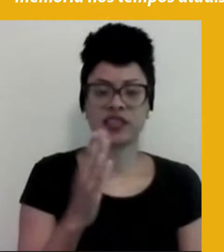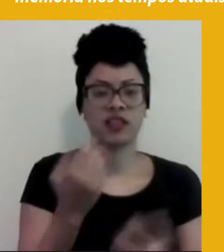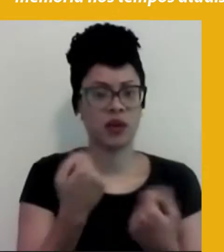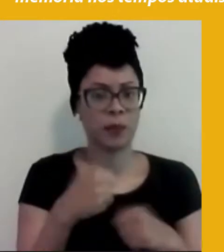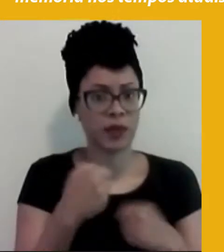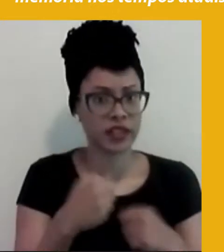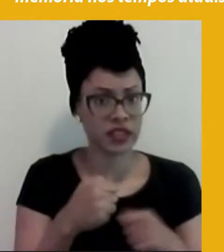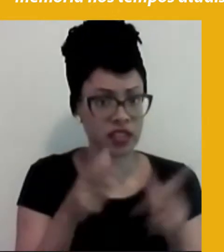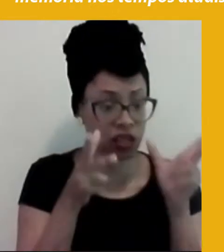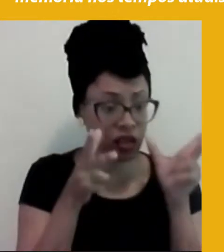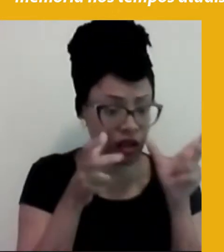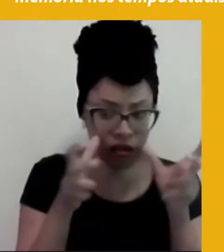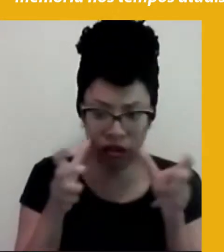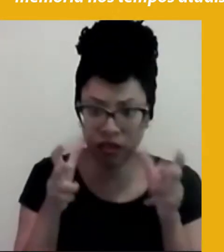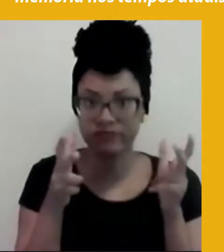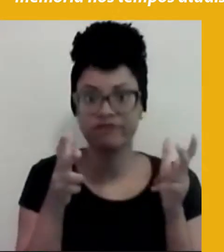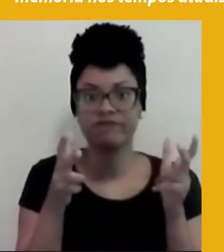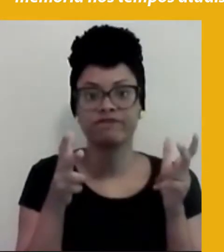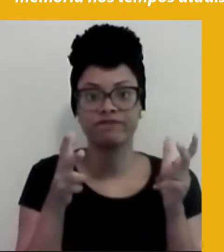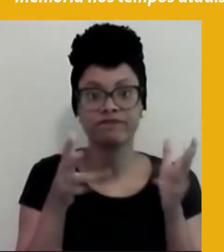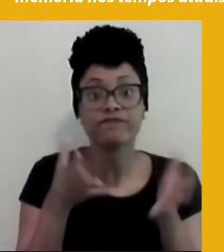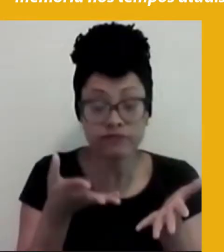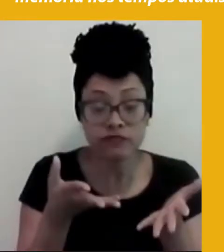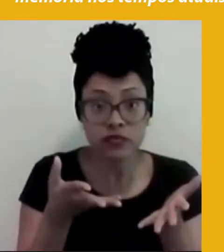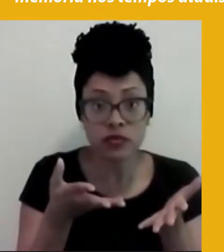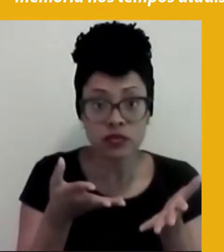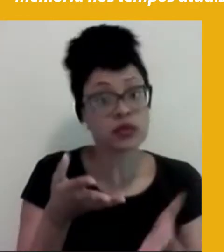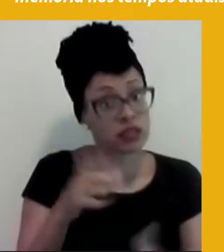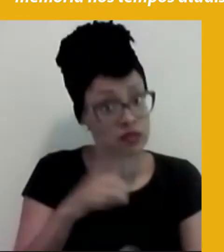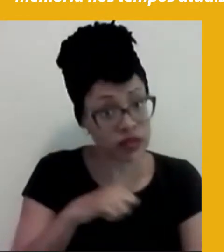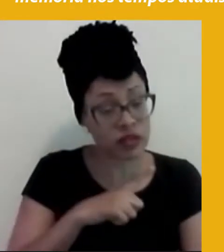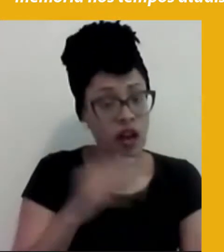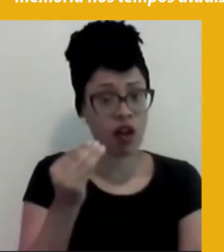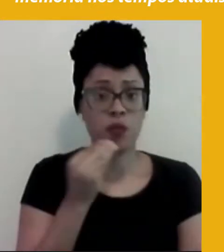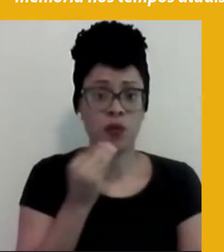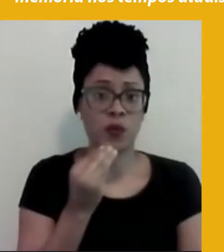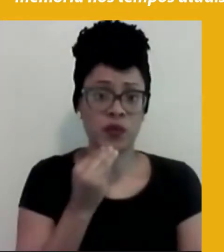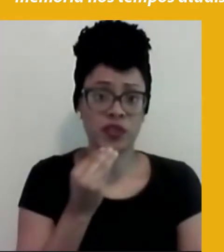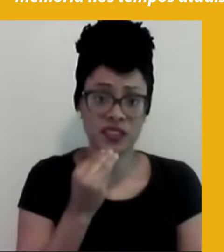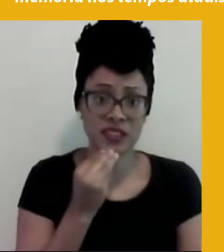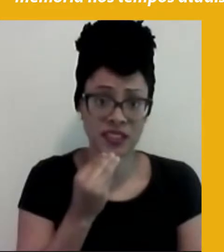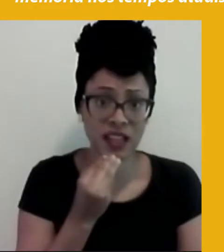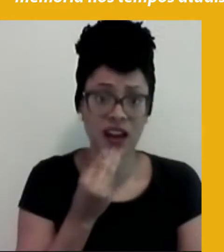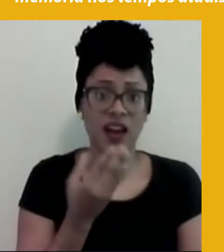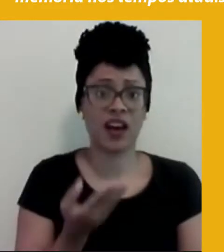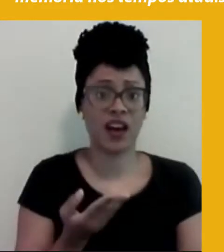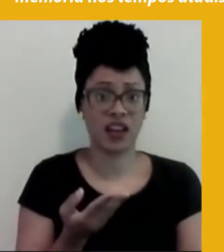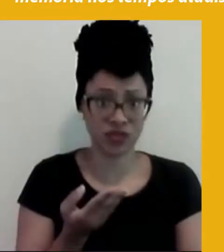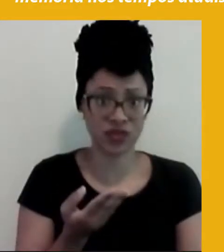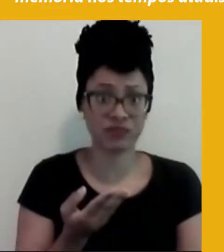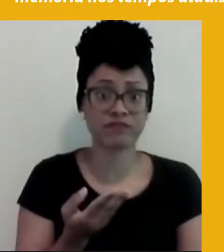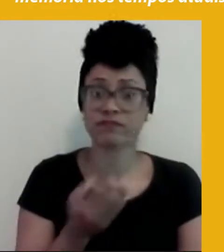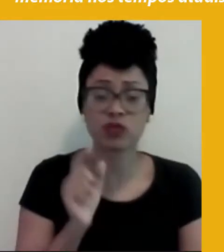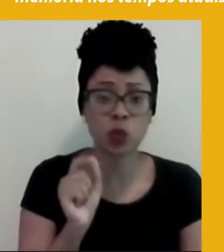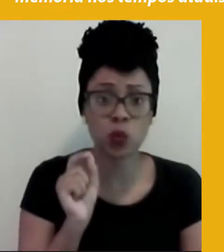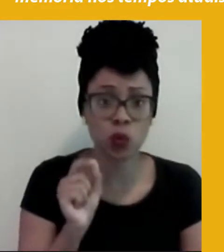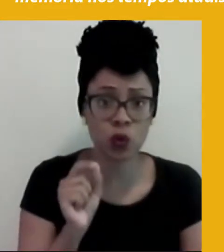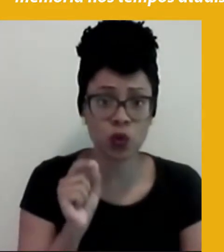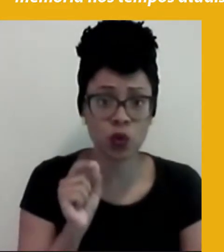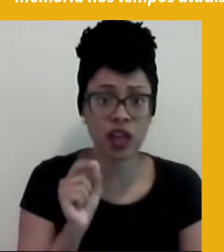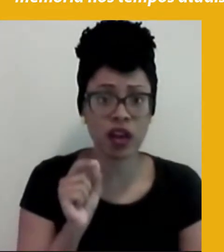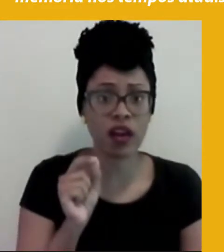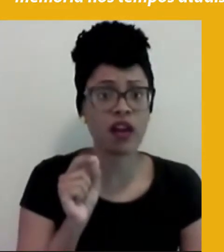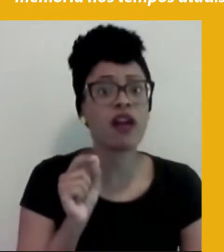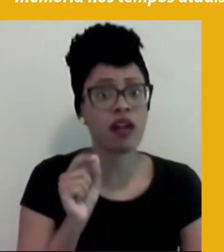de oportunidade, eu acho, Cícero, para devolver a bola, de oportunidade de construção de